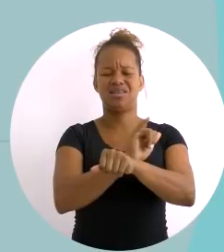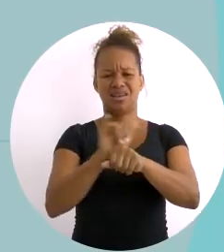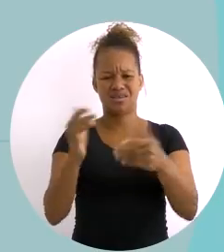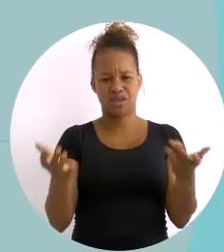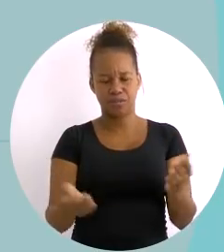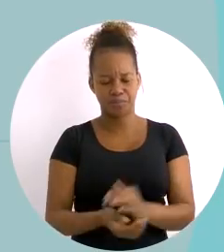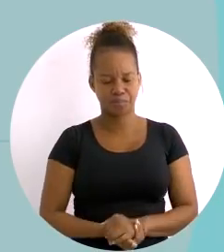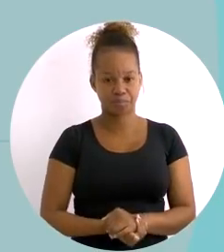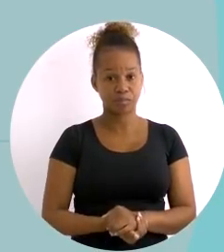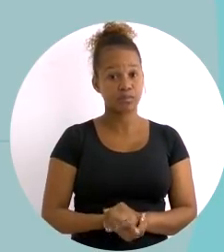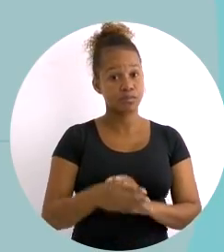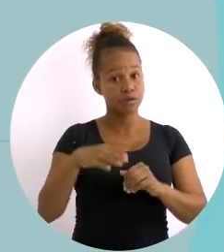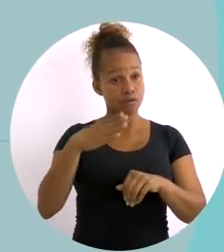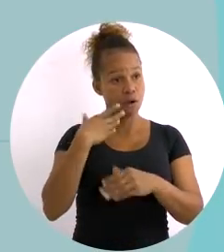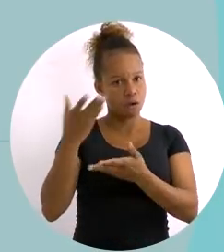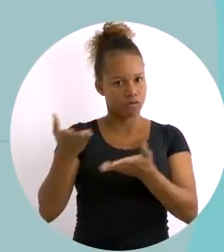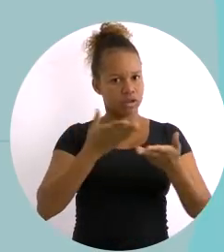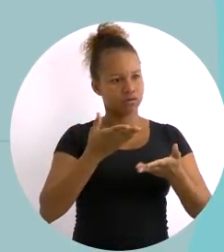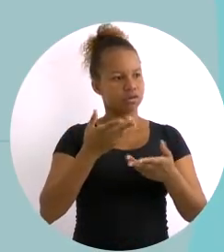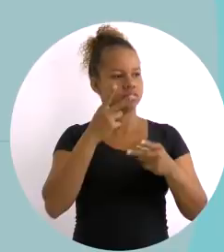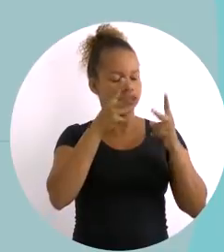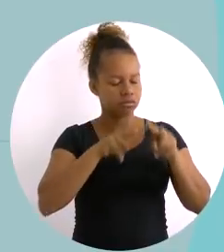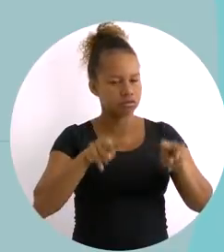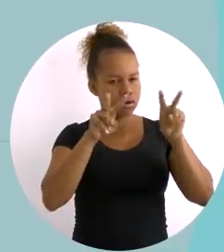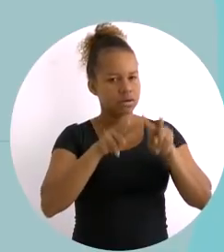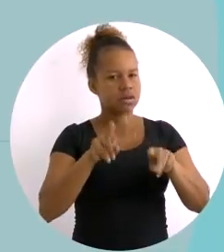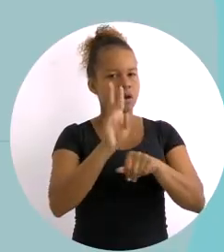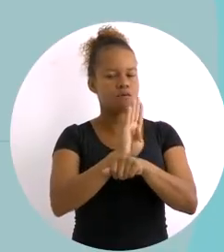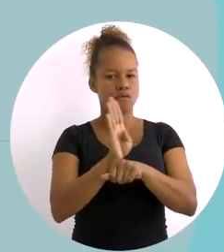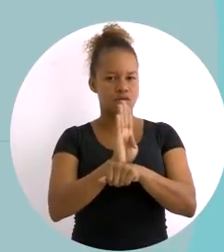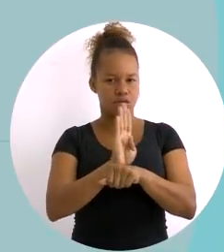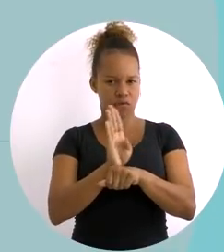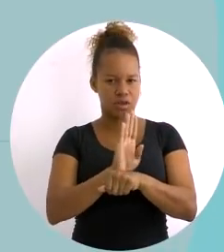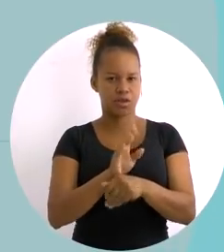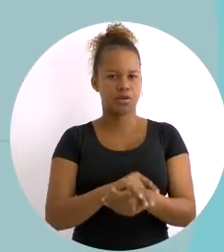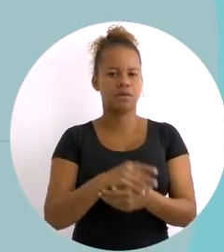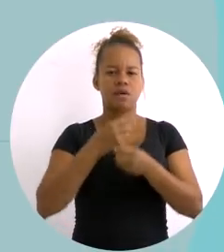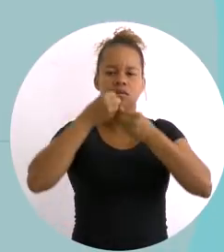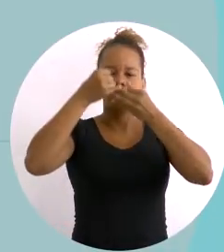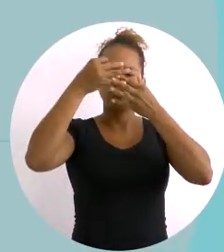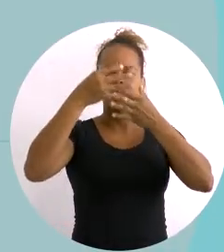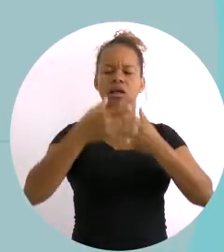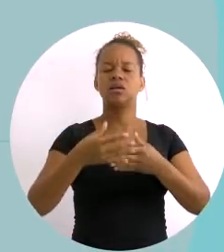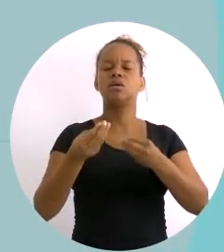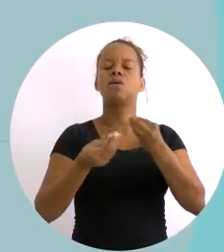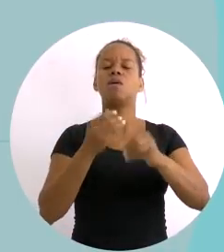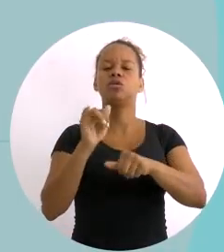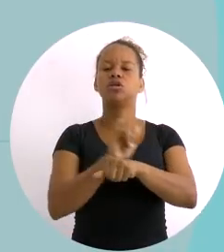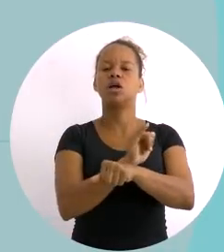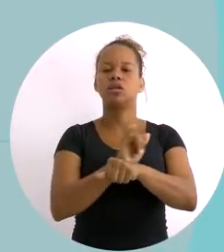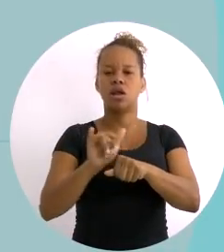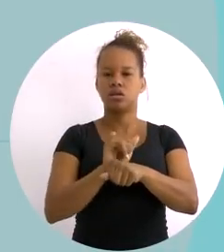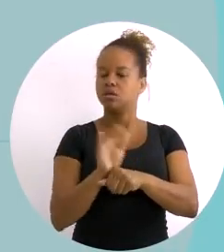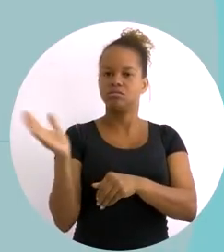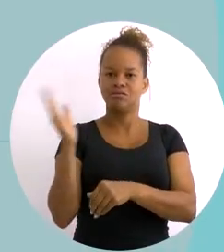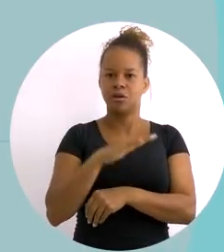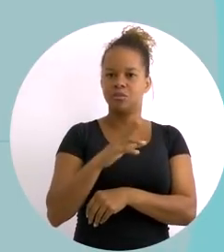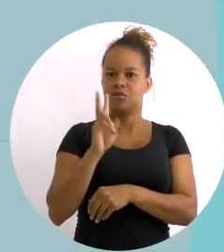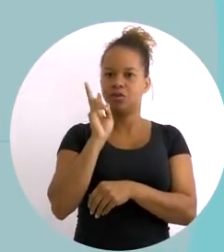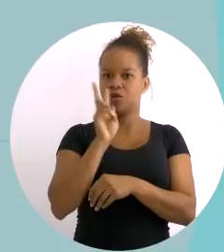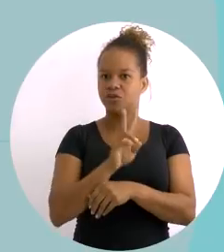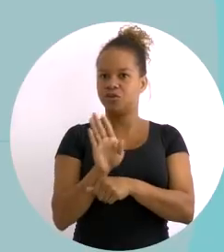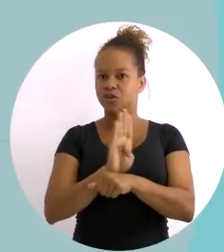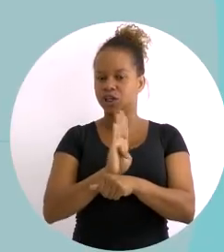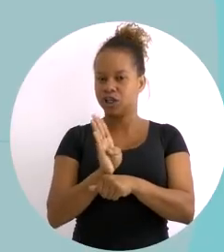estratégia? Eu vou convidar vocês para assistir um rápido vídeo que fala sobre uma definição de estratégia. Bora assistir o vídeo, logo